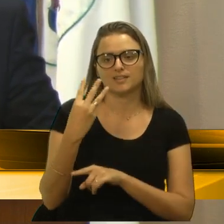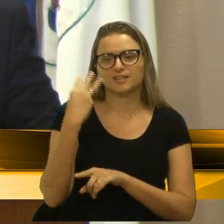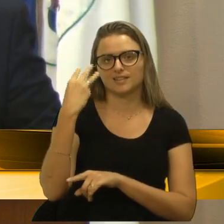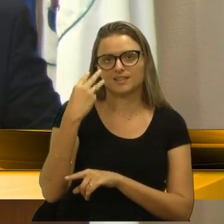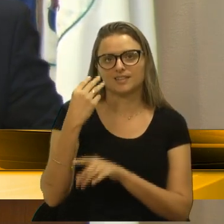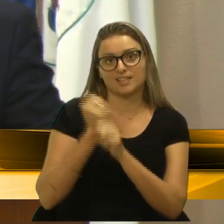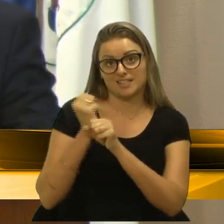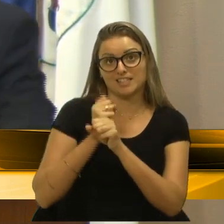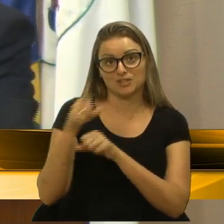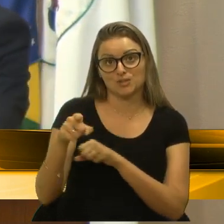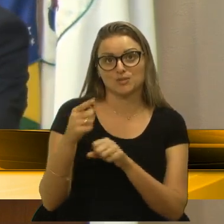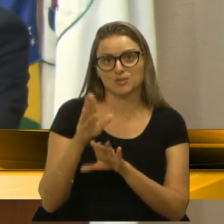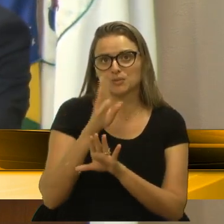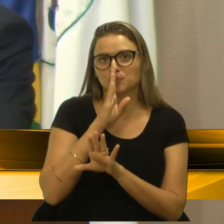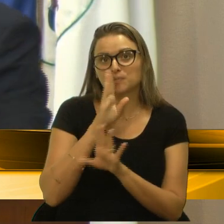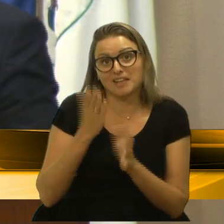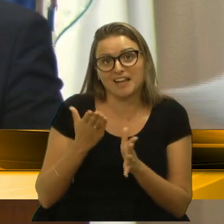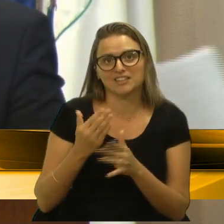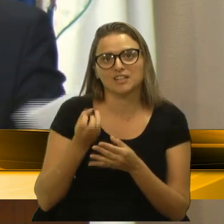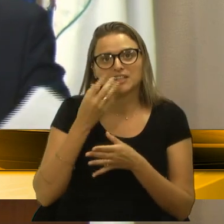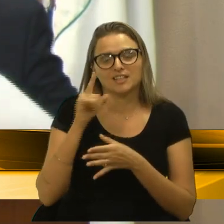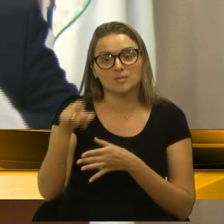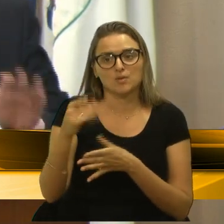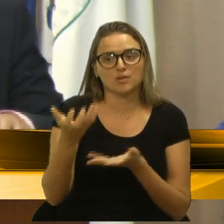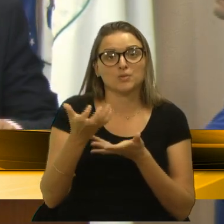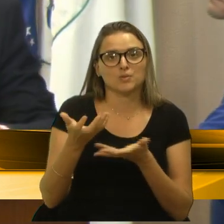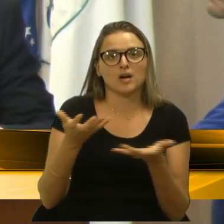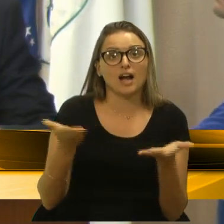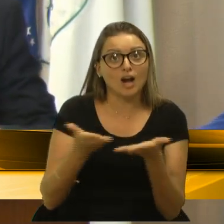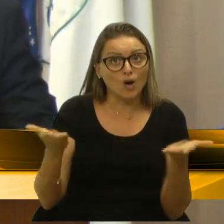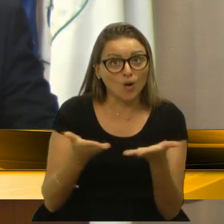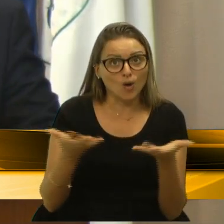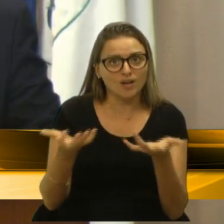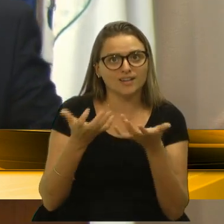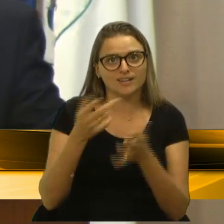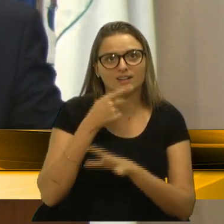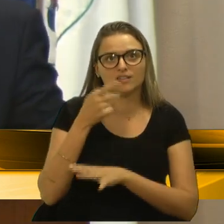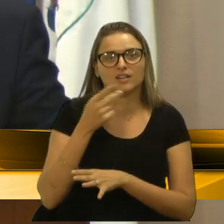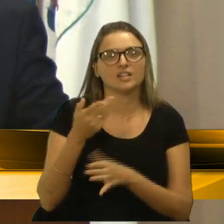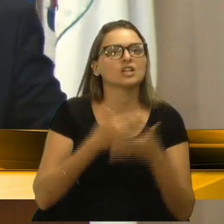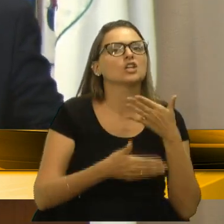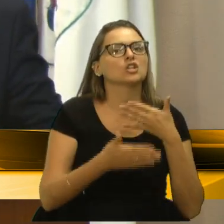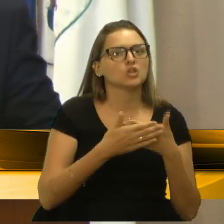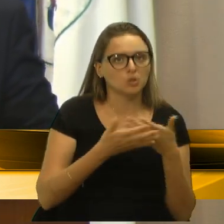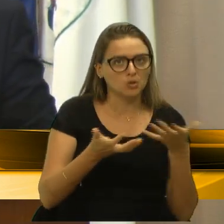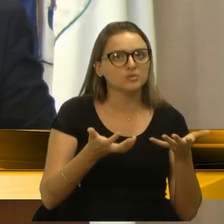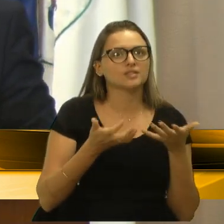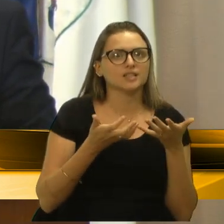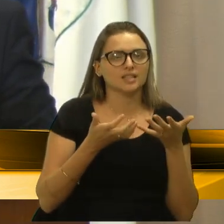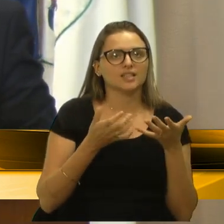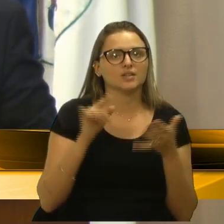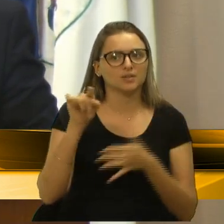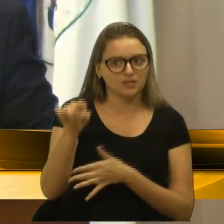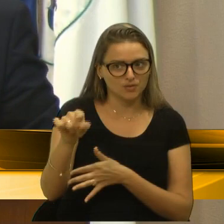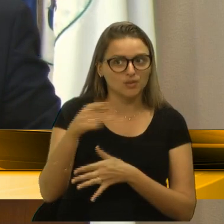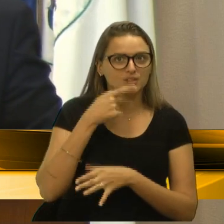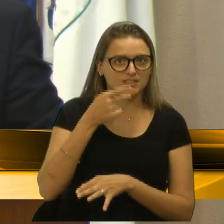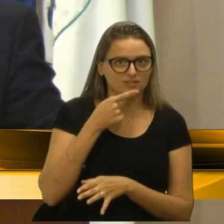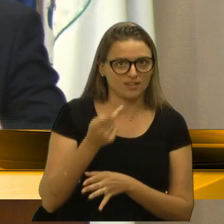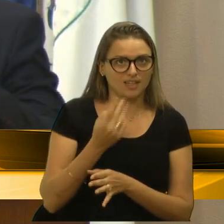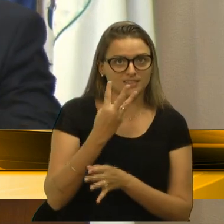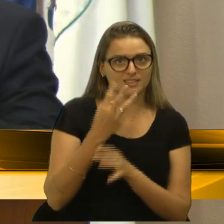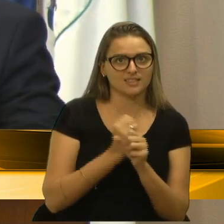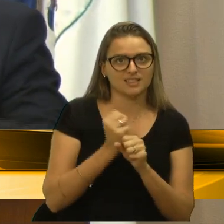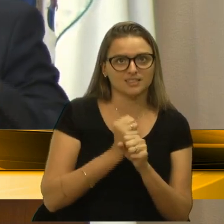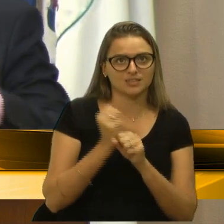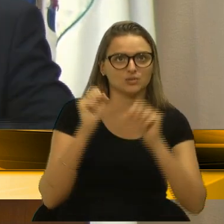aqui. Que bom, a gente quer lhe ouvir. Realmente, desde o início, eu acho que todos os vereadores e toda a população gostaria de lhe ouvir. E em